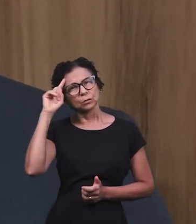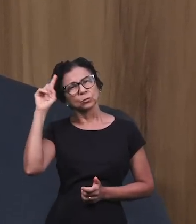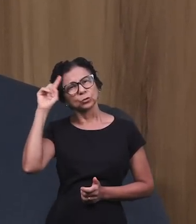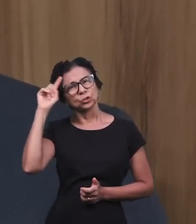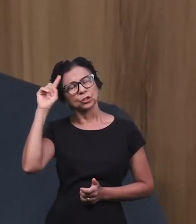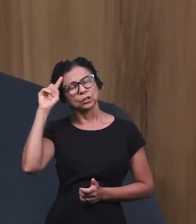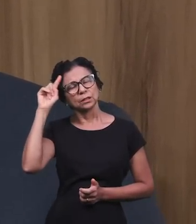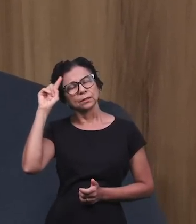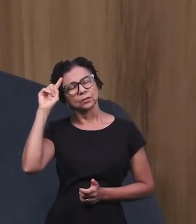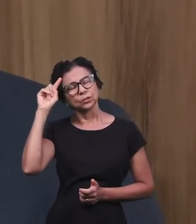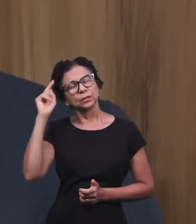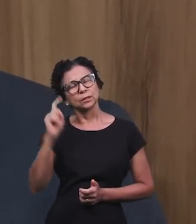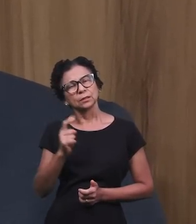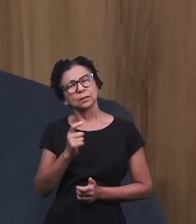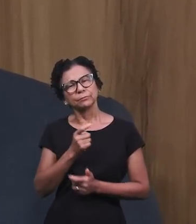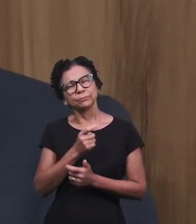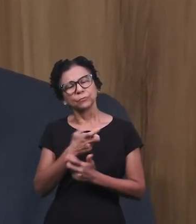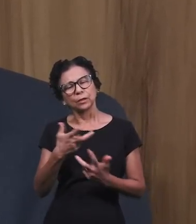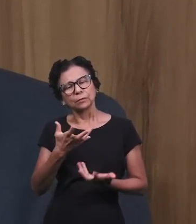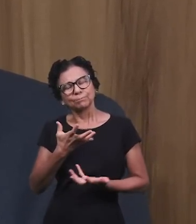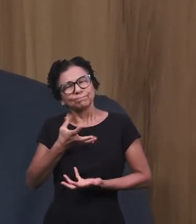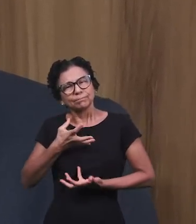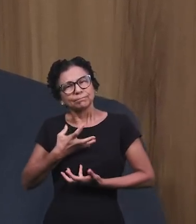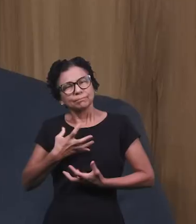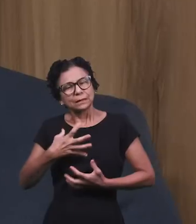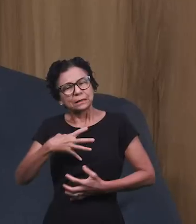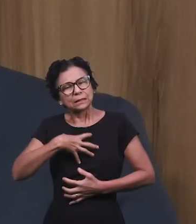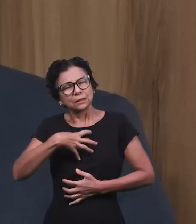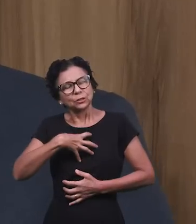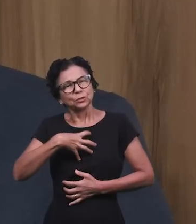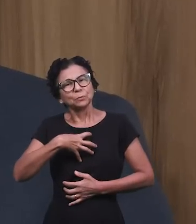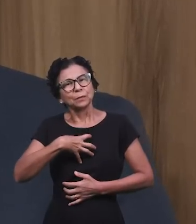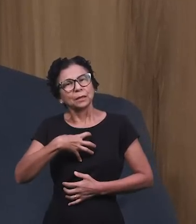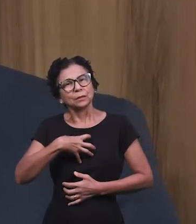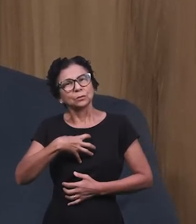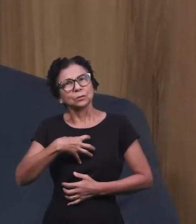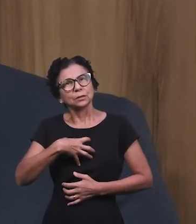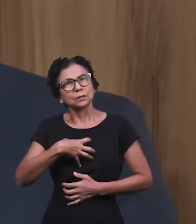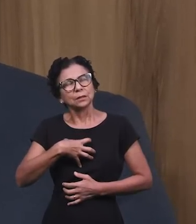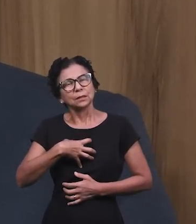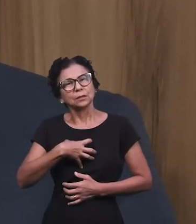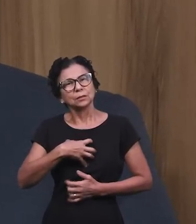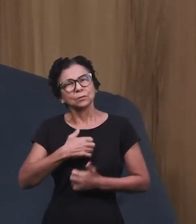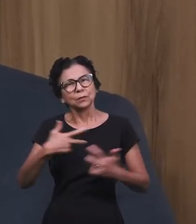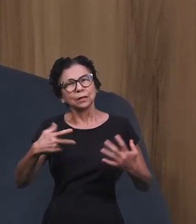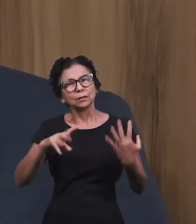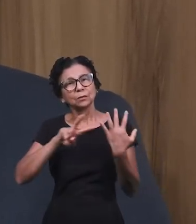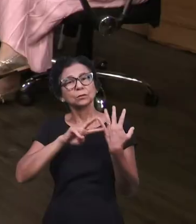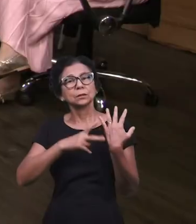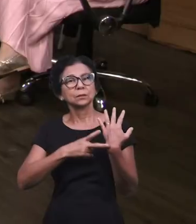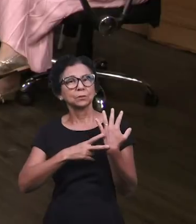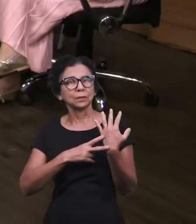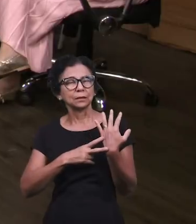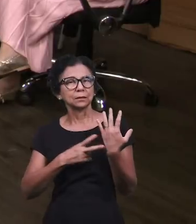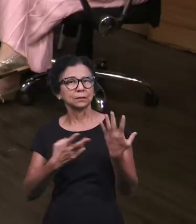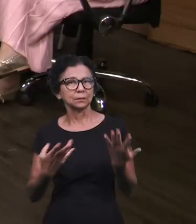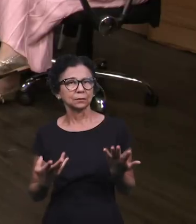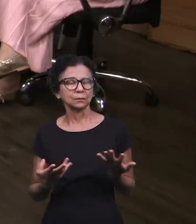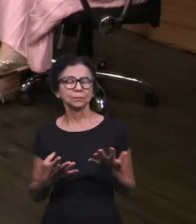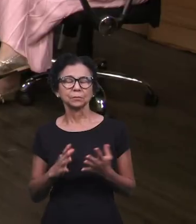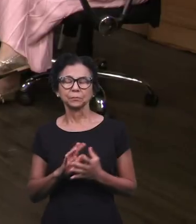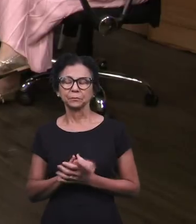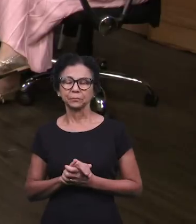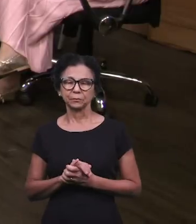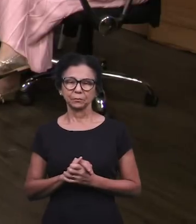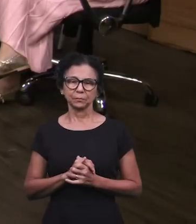sentimento é presente em nossas vidas, né? E a minha pergunta é, quais são os efeitos desse sentimento na nossa vida? Olha, nós temos uma